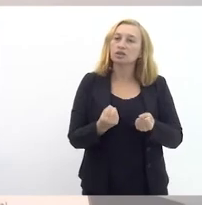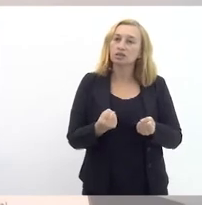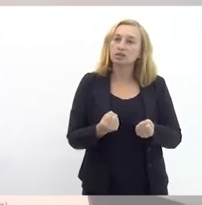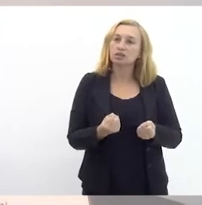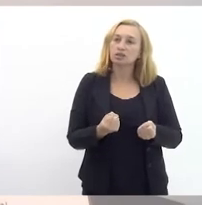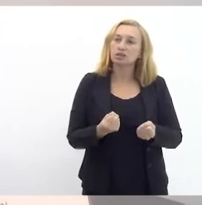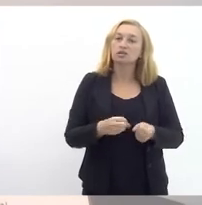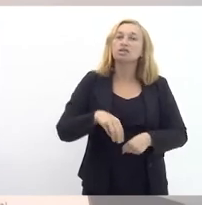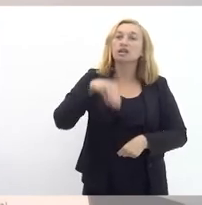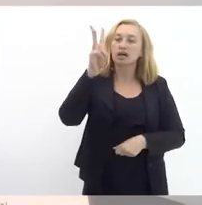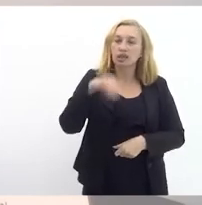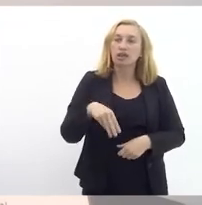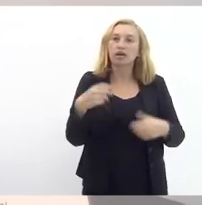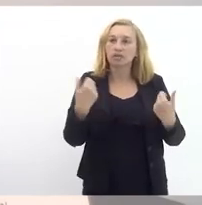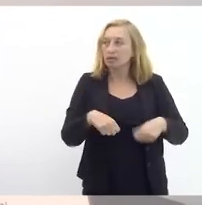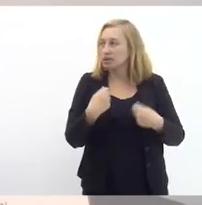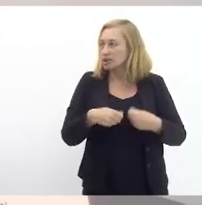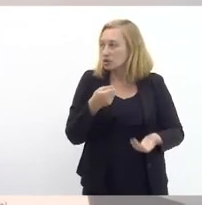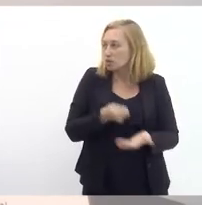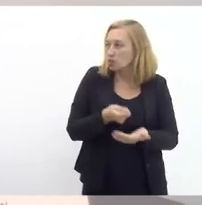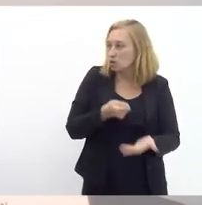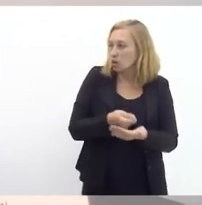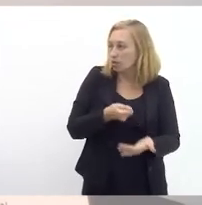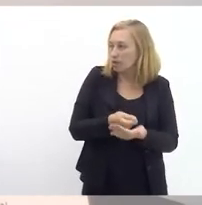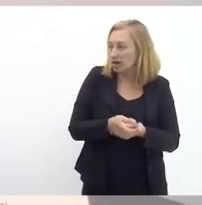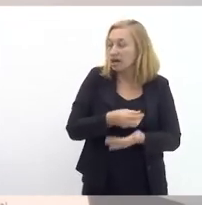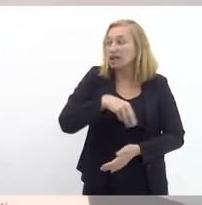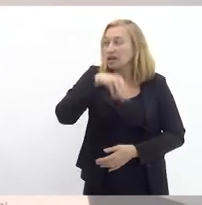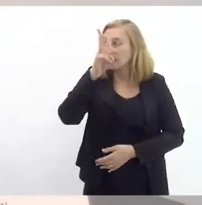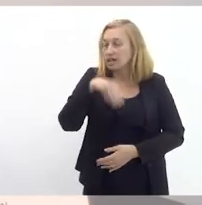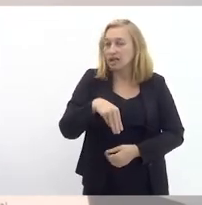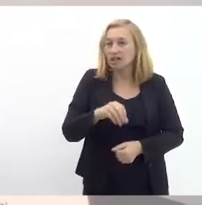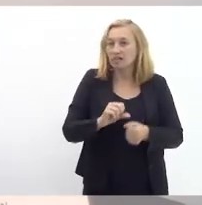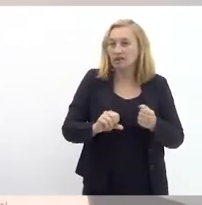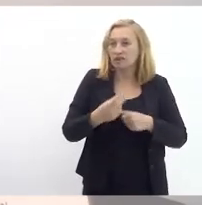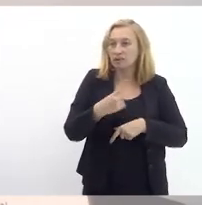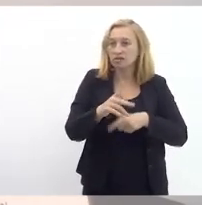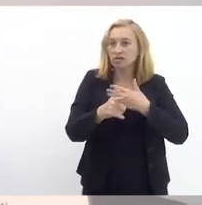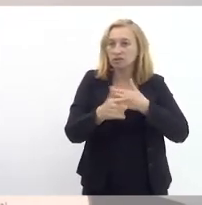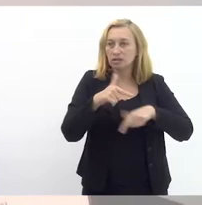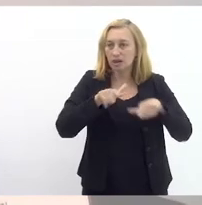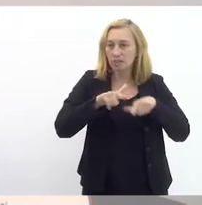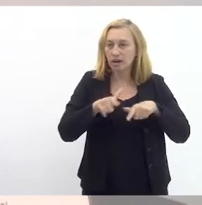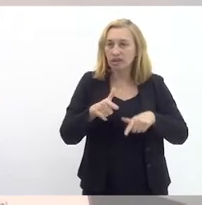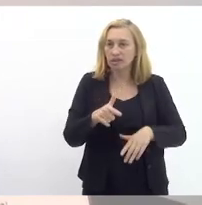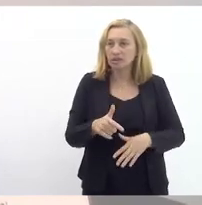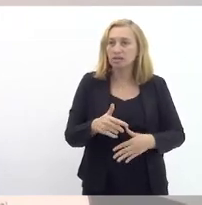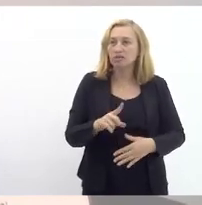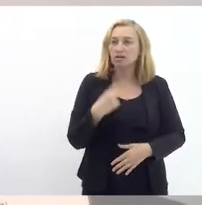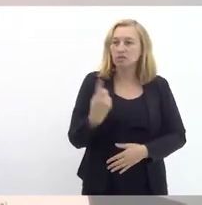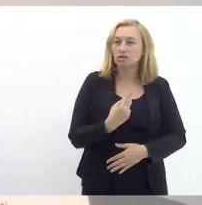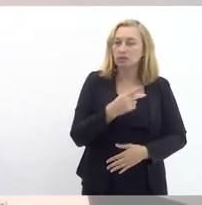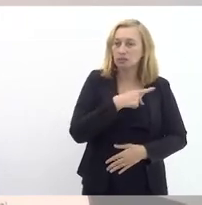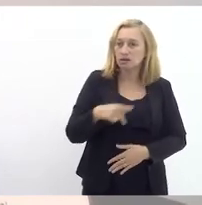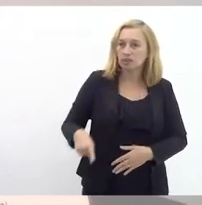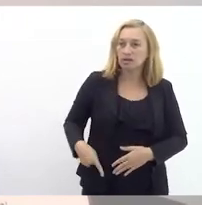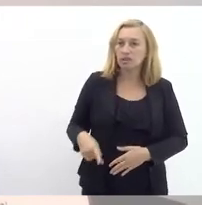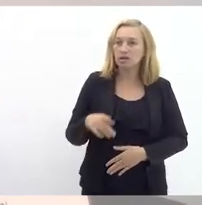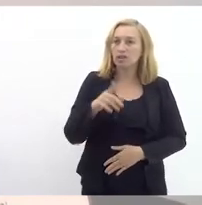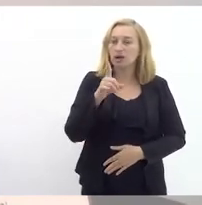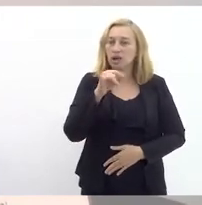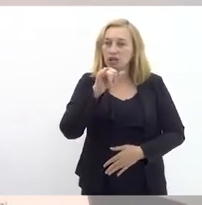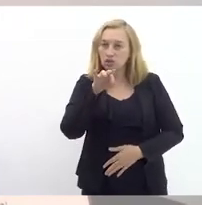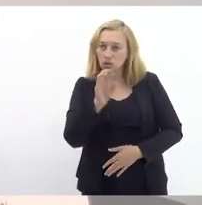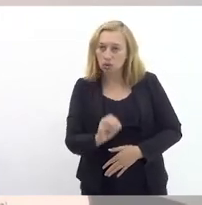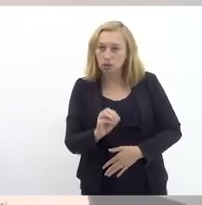a quem precisa e cobrar a de quem realmente tem que fazer o seu trabalho, certo? Então, o nosso presidente aqui, interior, Antônio Carlos,